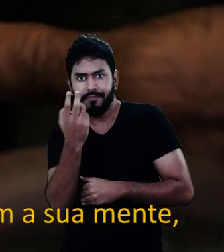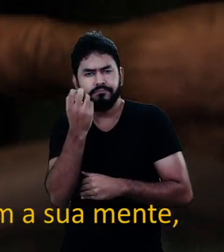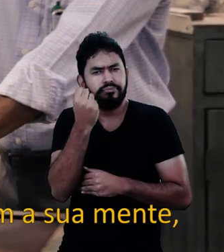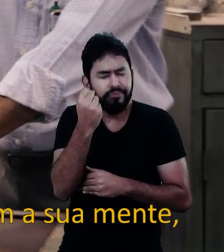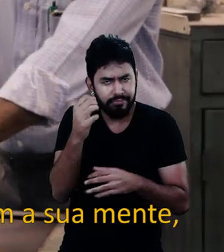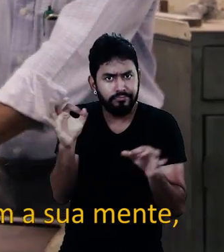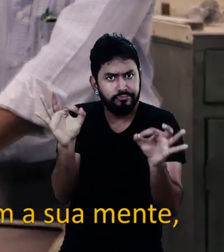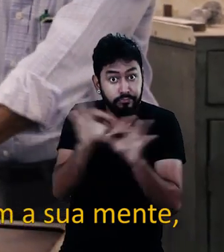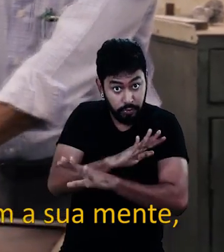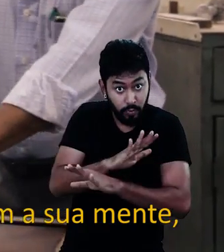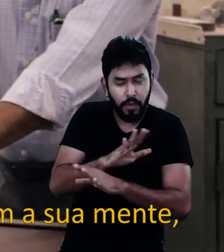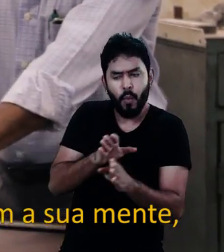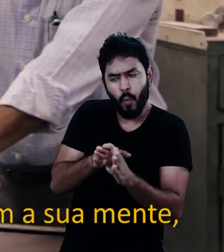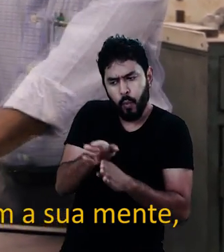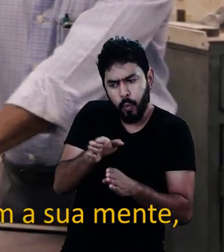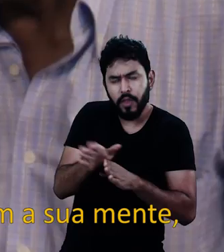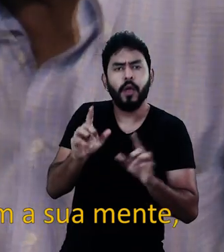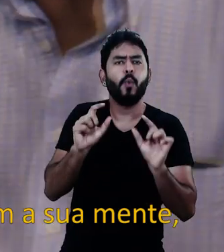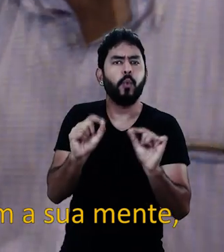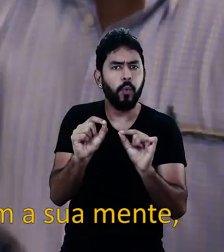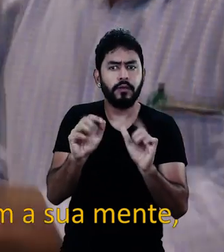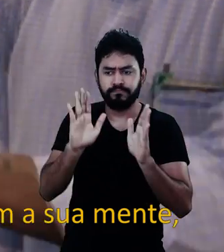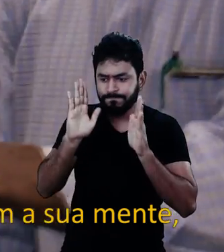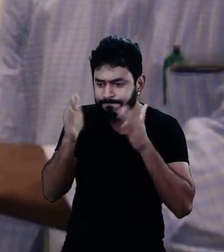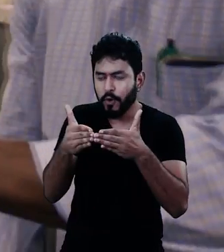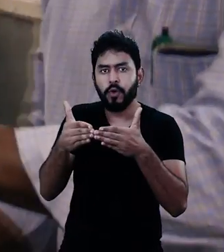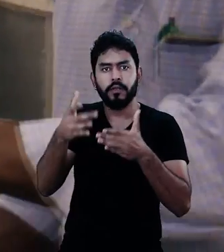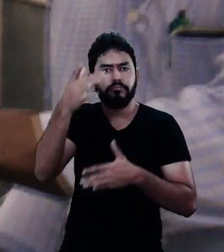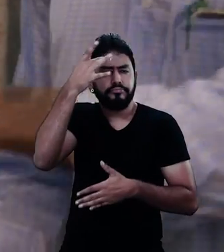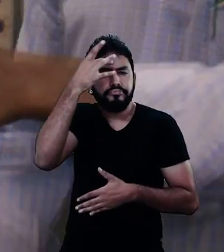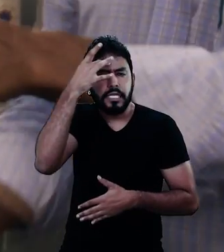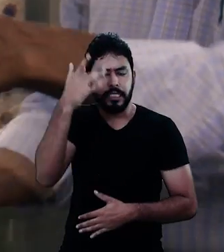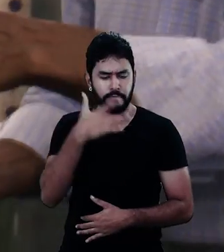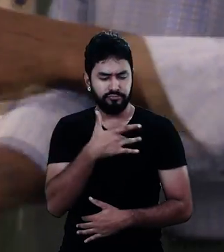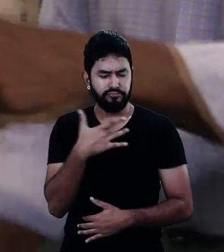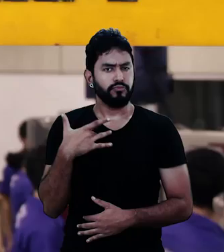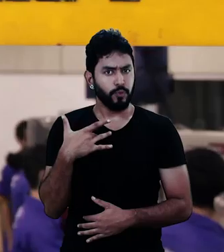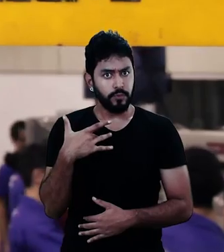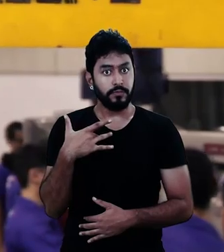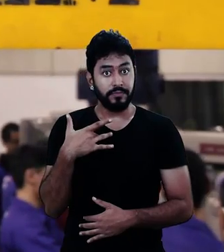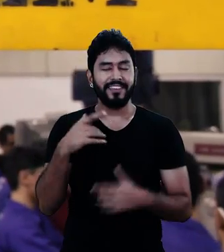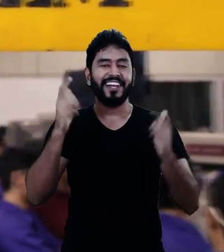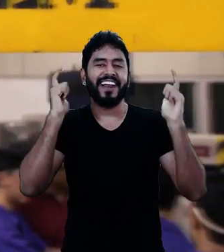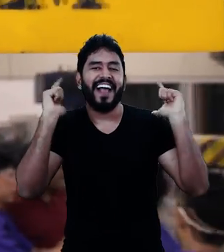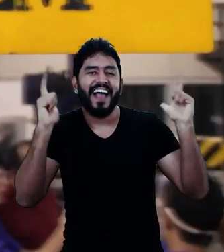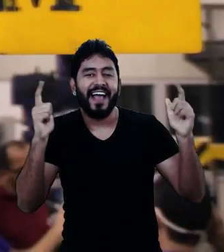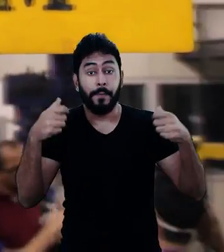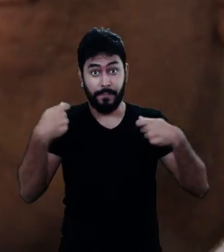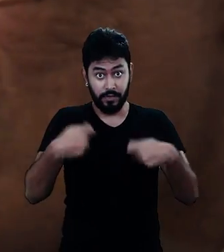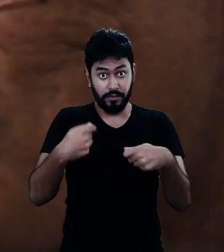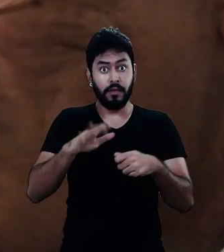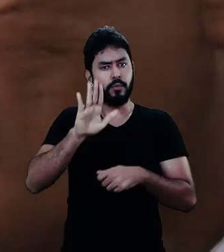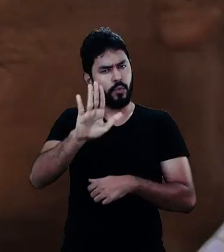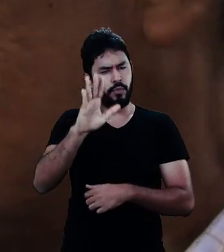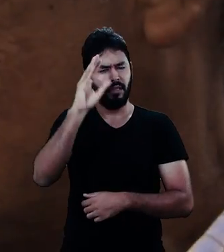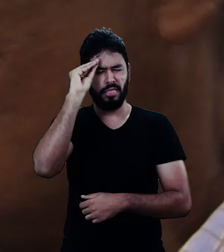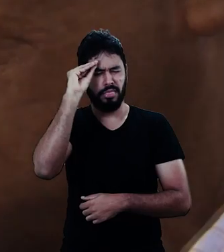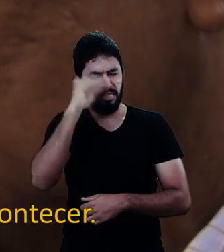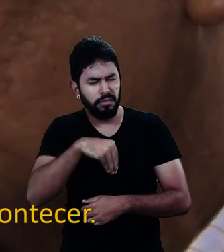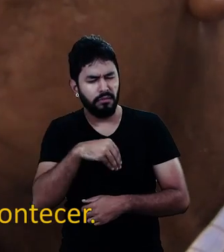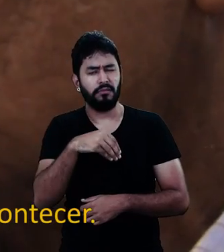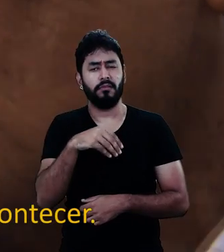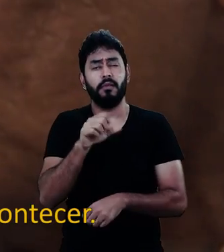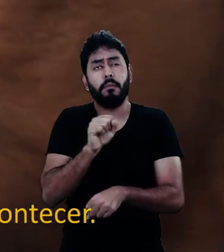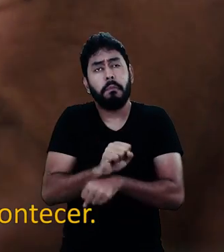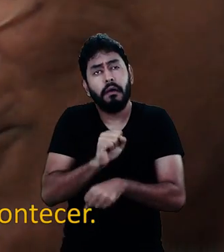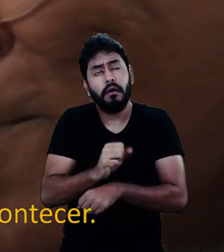está aposentado, é dizer, se preocupe com sua mente, faça o que você gosta. Agora, não deixe de fazer.